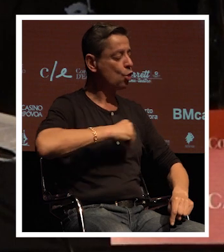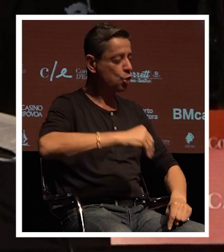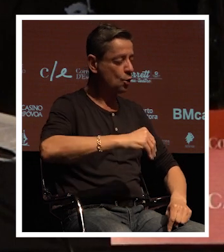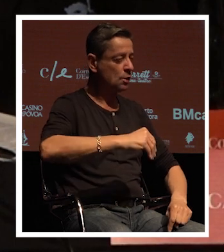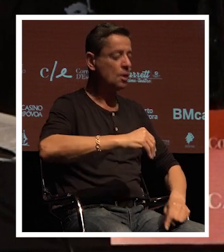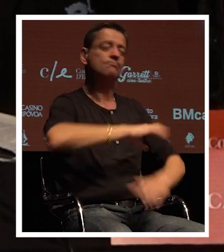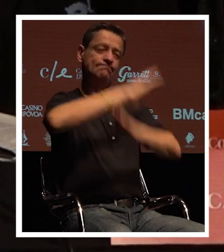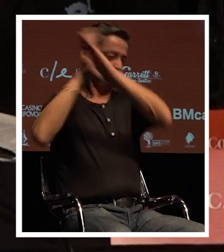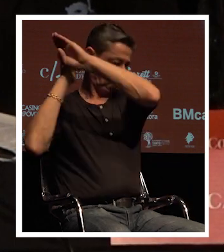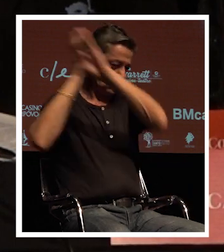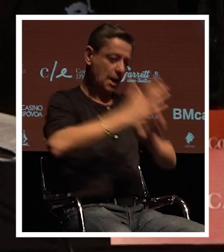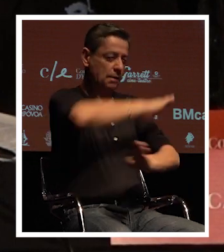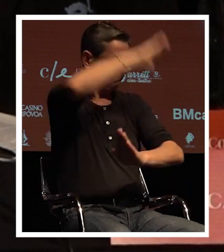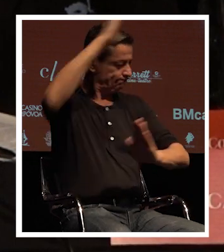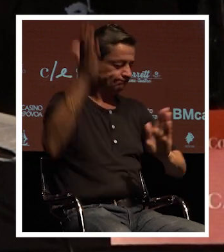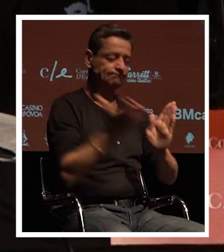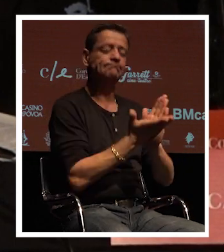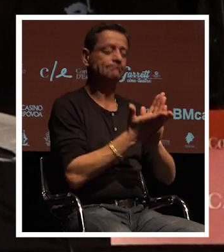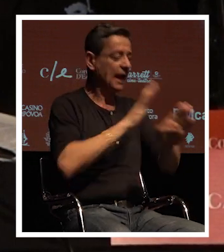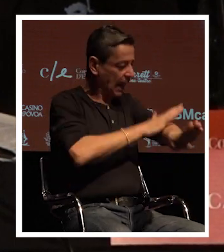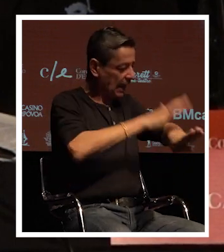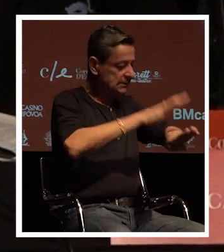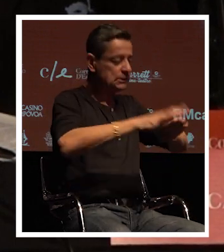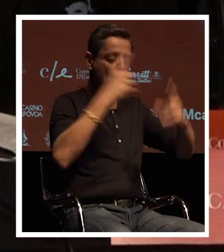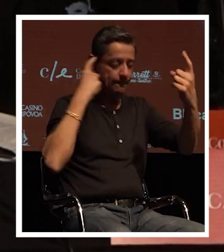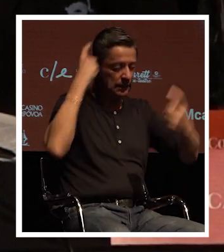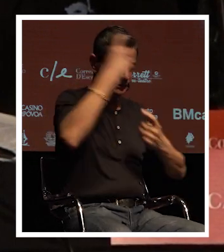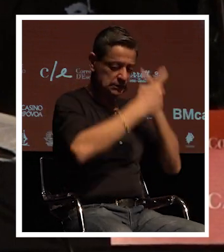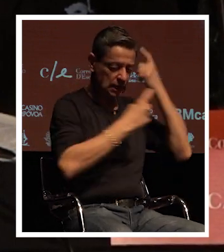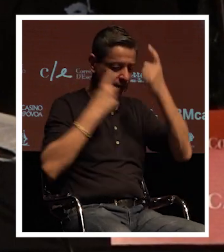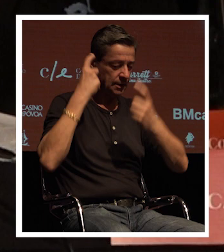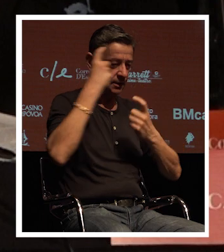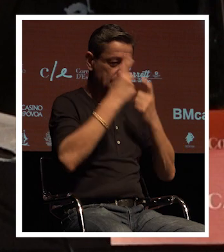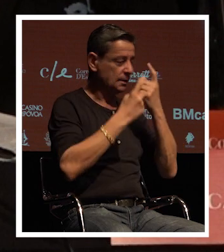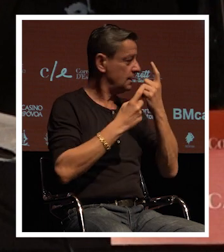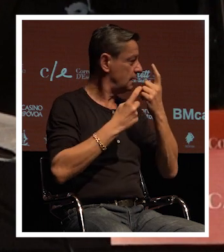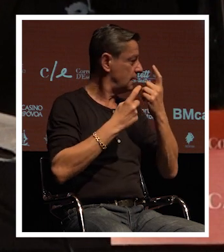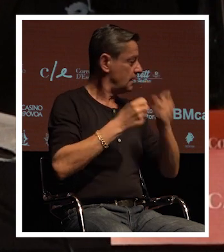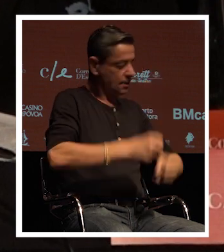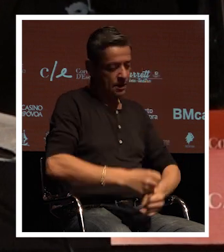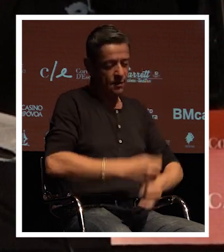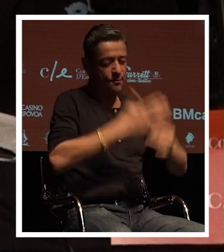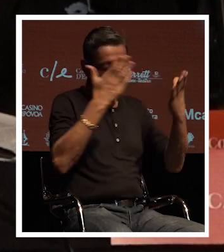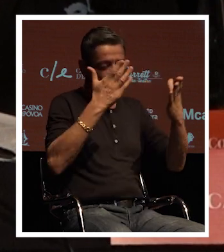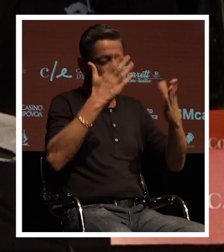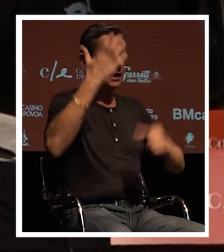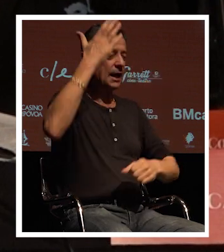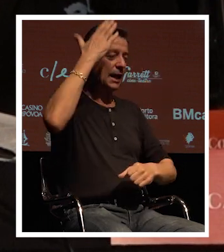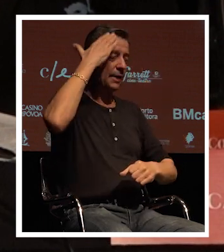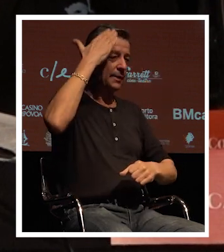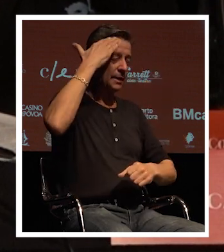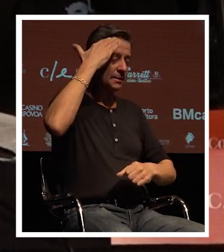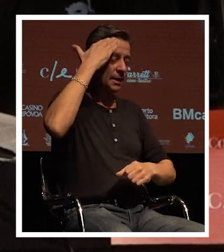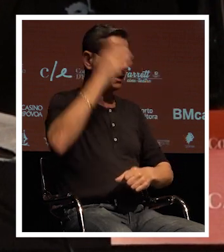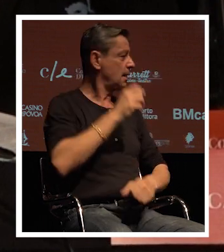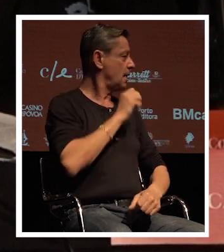há Machados que cortam a Raí ao pensamento preparem-se porque Vão rolar muitas cabeças uma delas